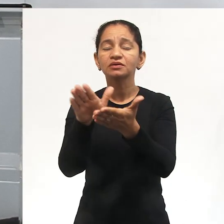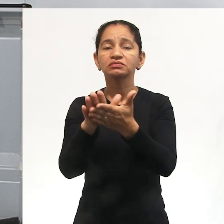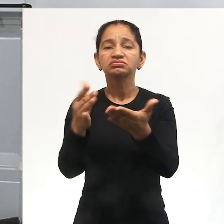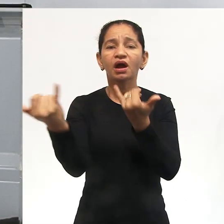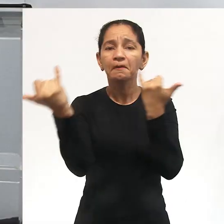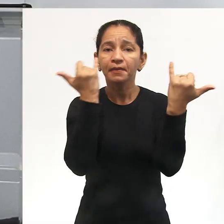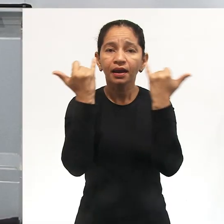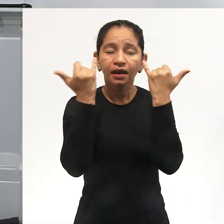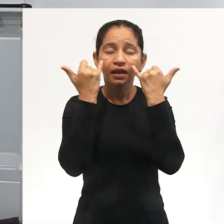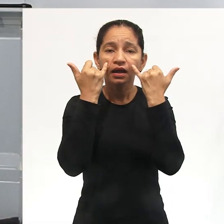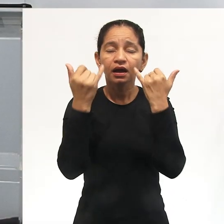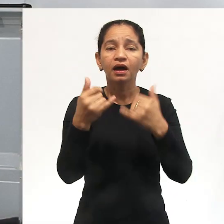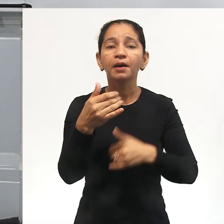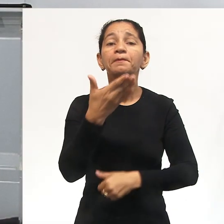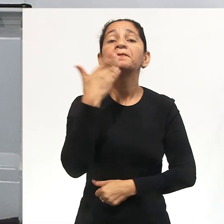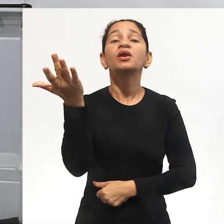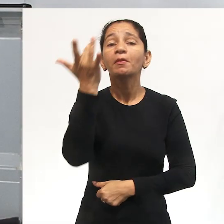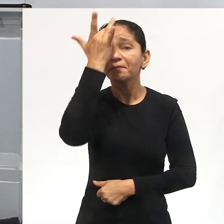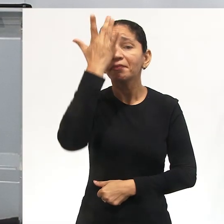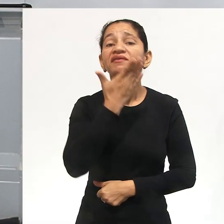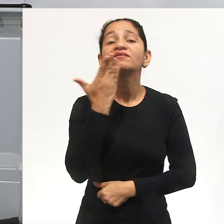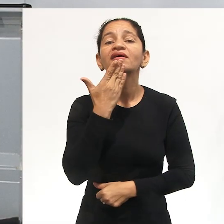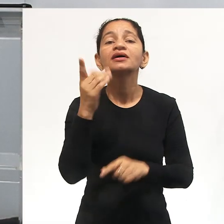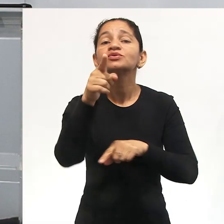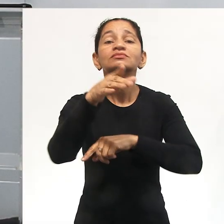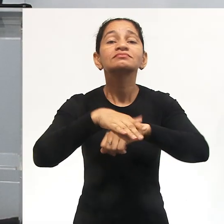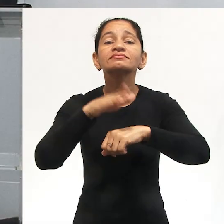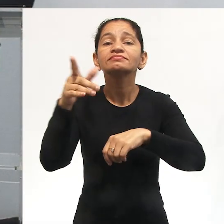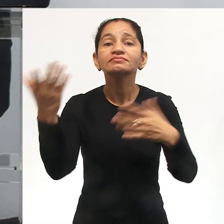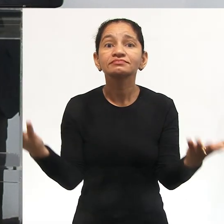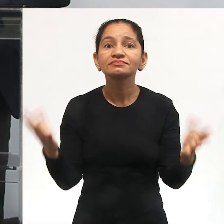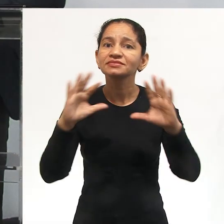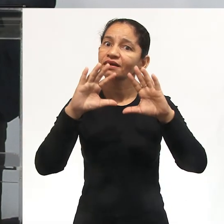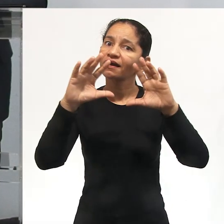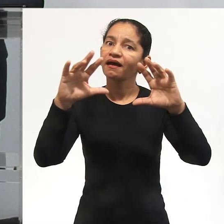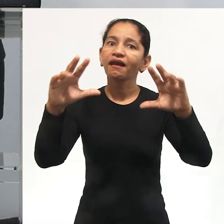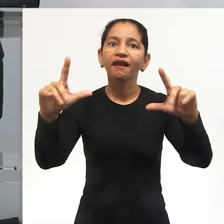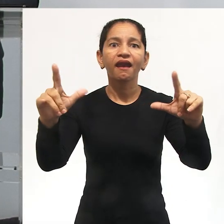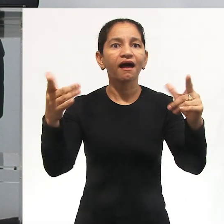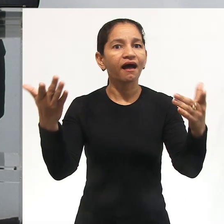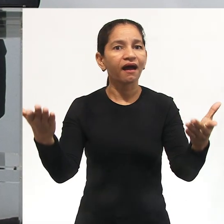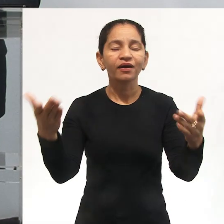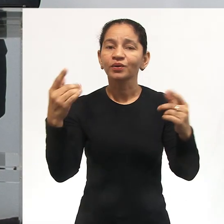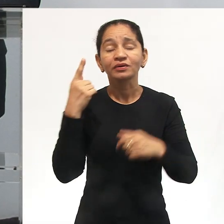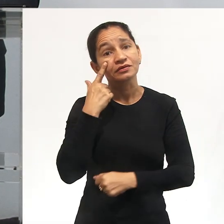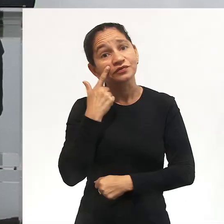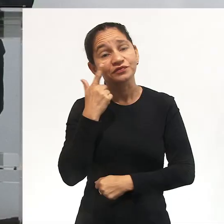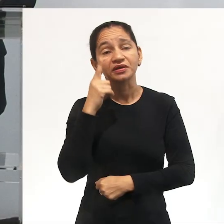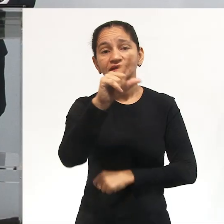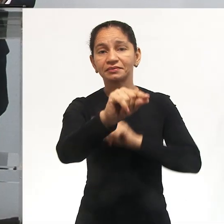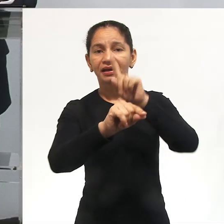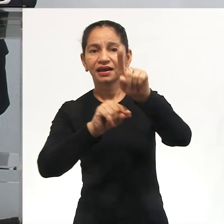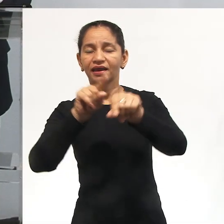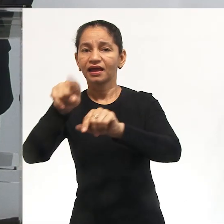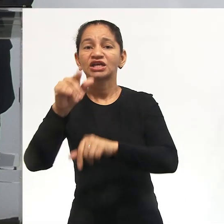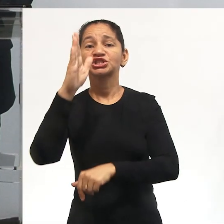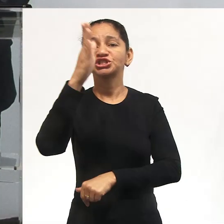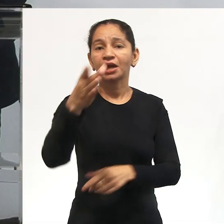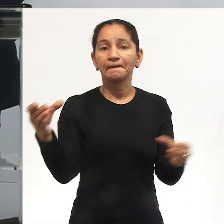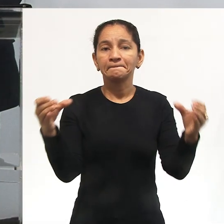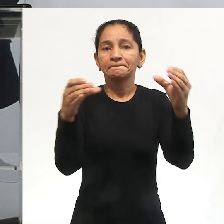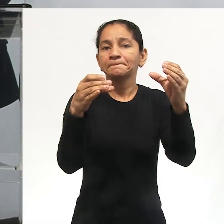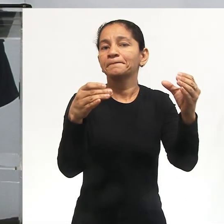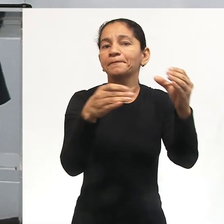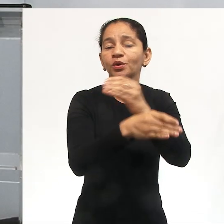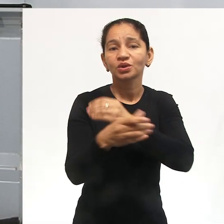uma ata que já está publicada, que já está licitada. Qual você acha que é mais fácil? É claro, professor, que